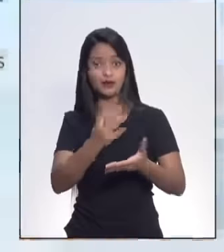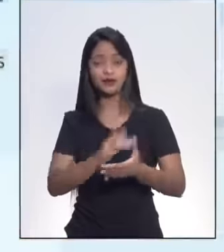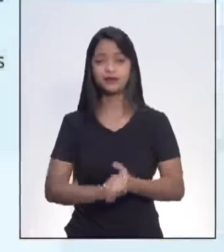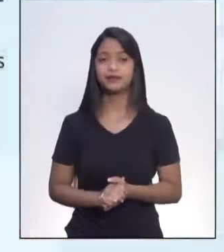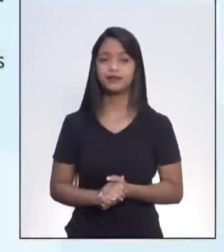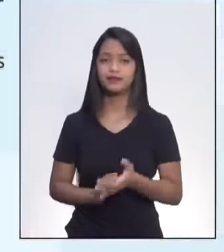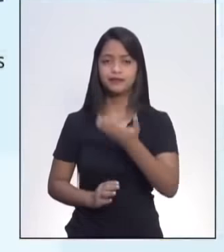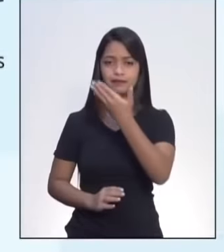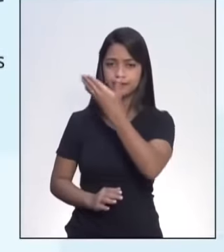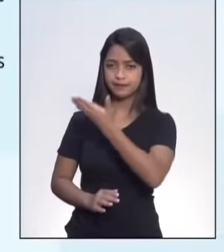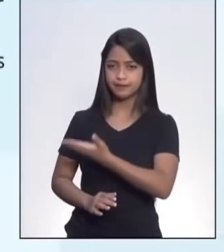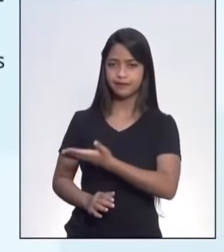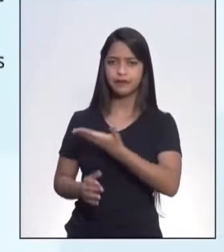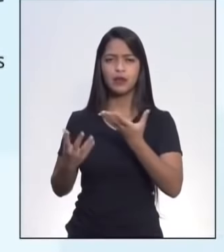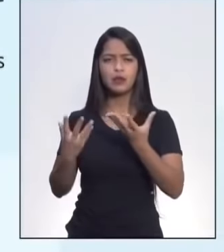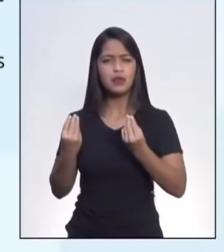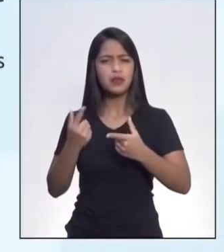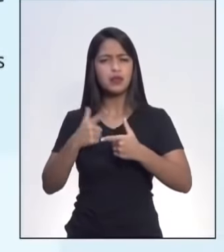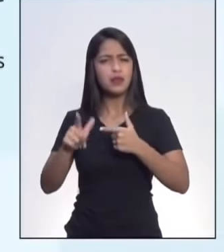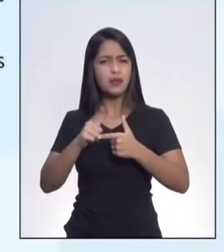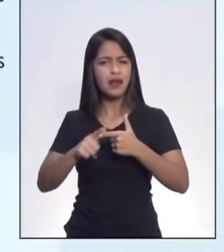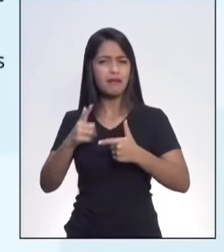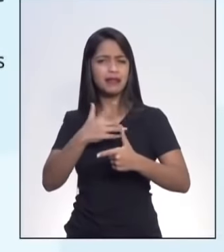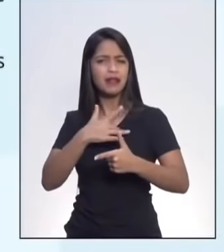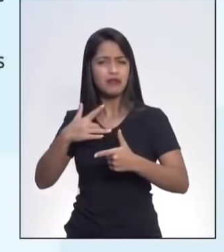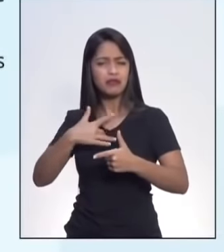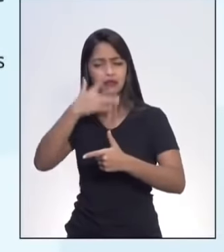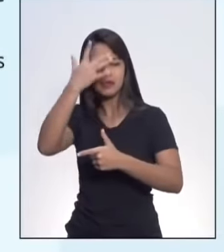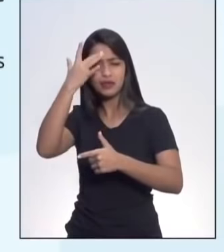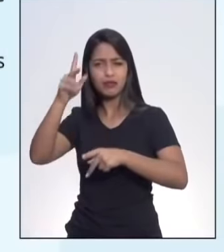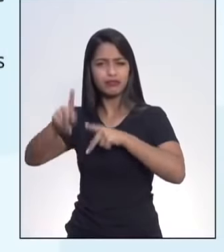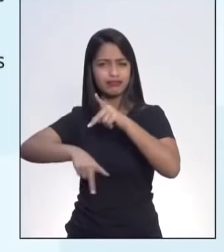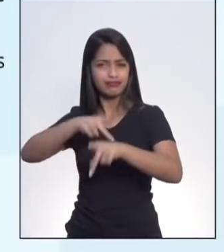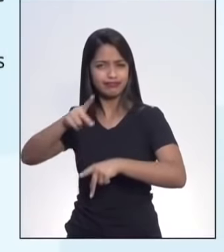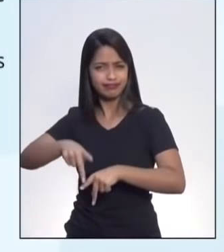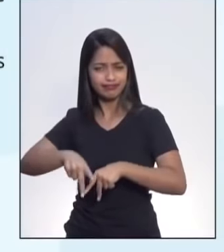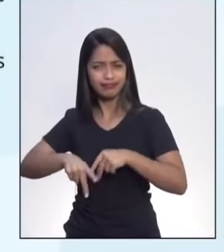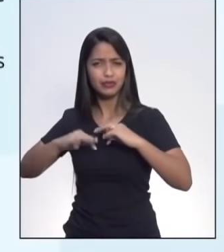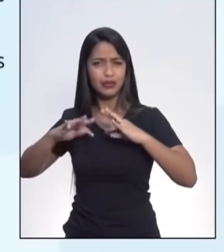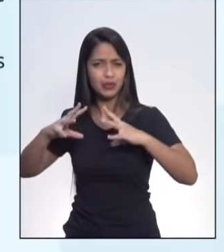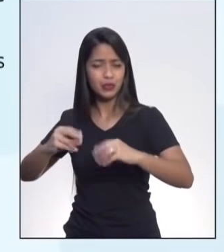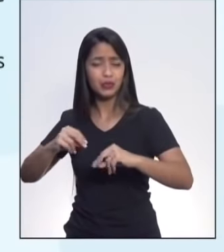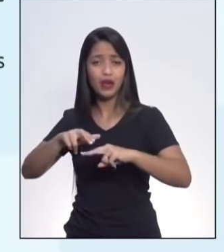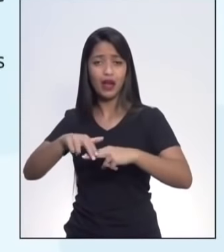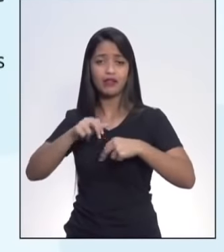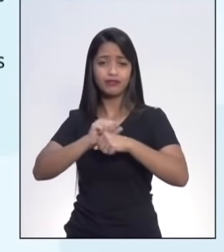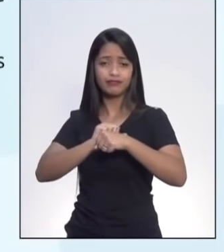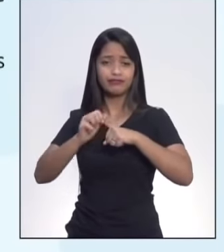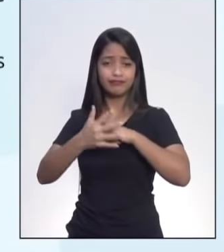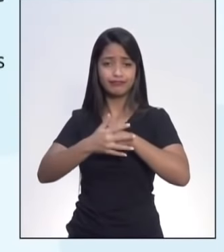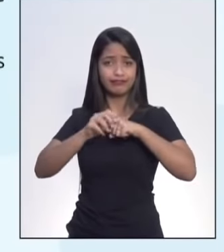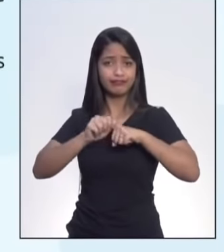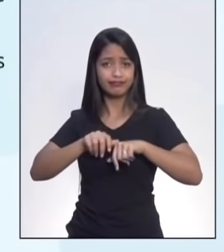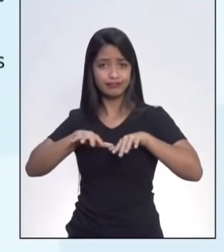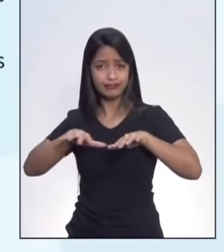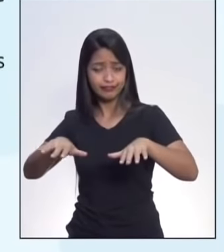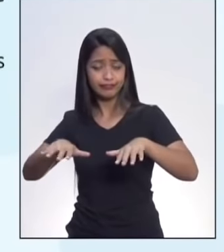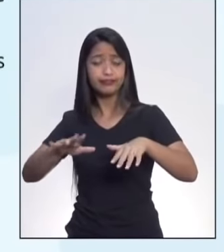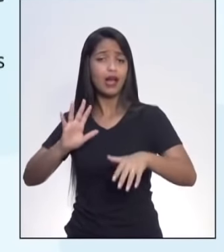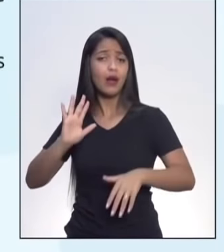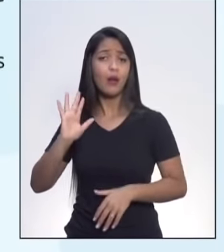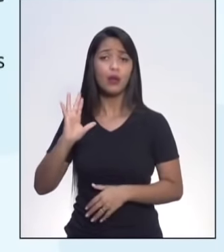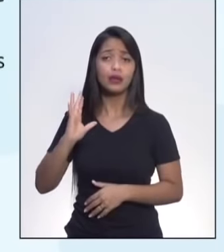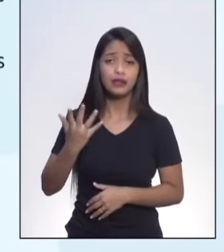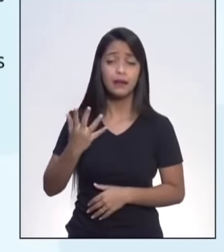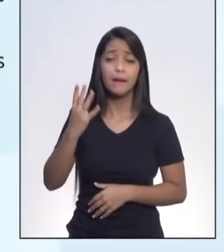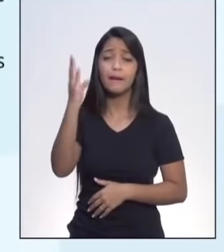problemas de saúde pública causados pela expansão mundial da Covid-19, a solidariedade dos brasileiros, como não